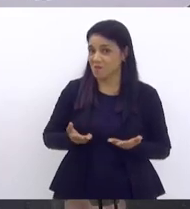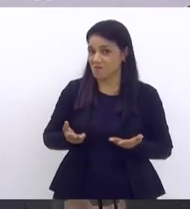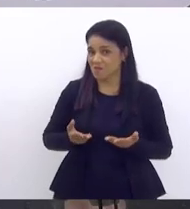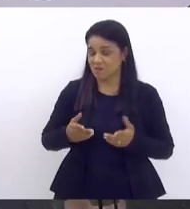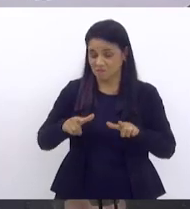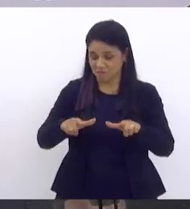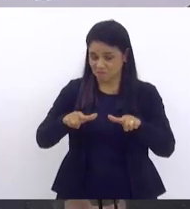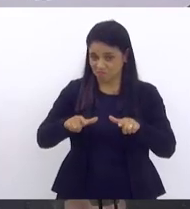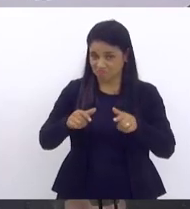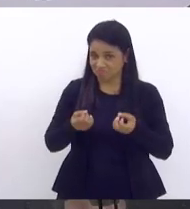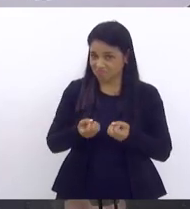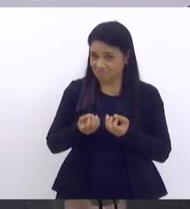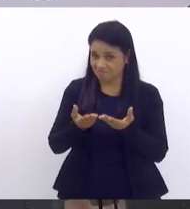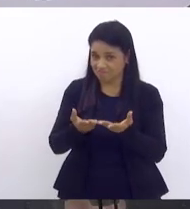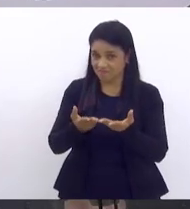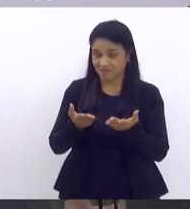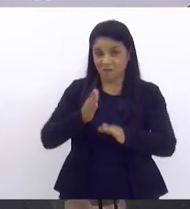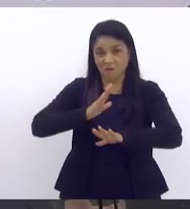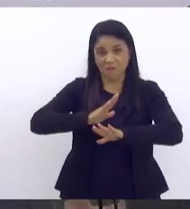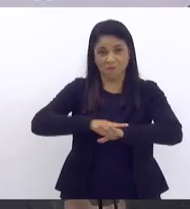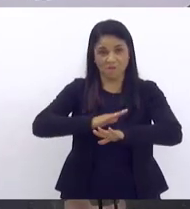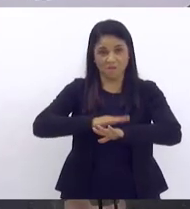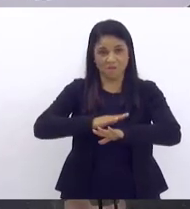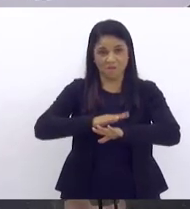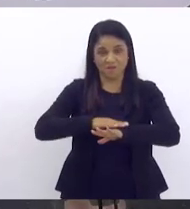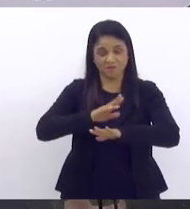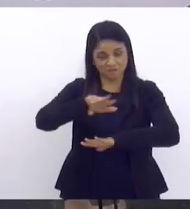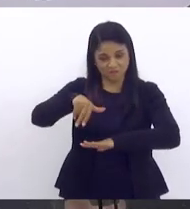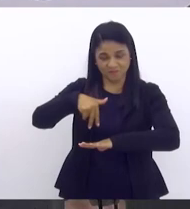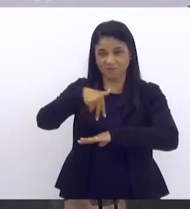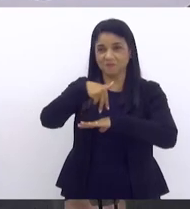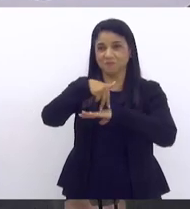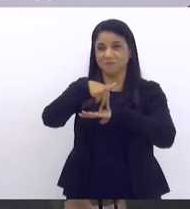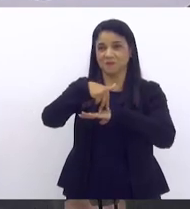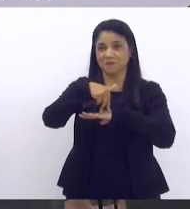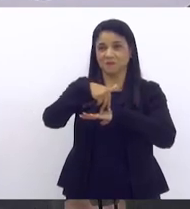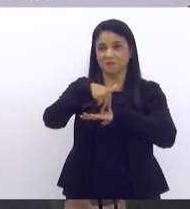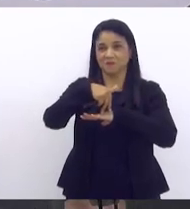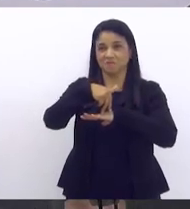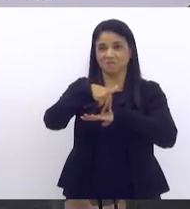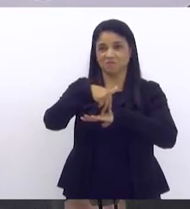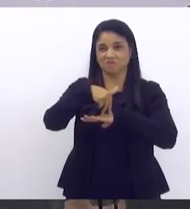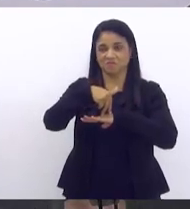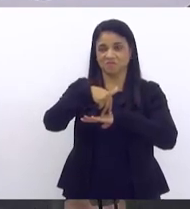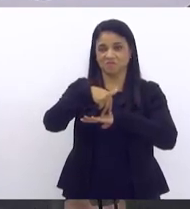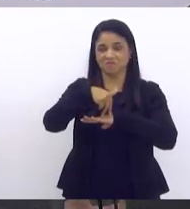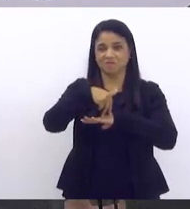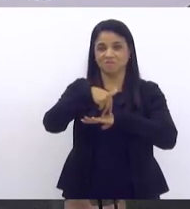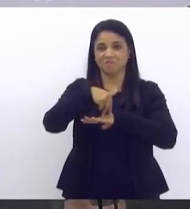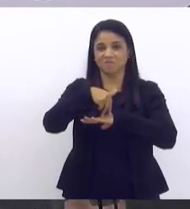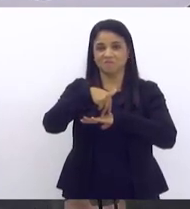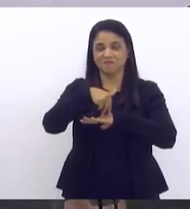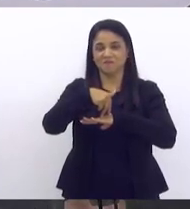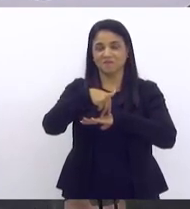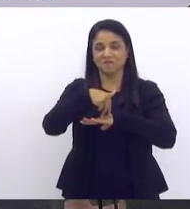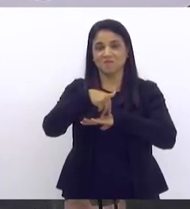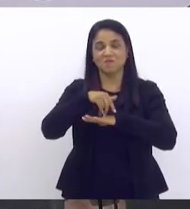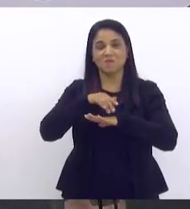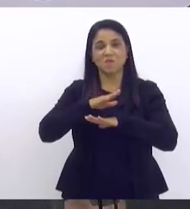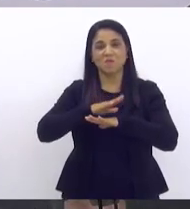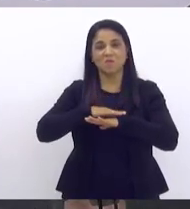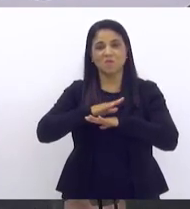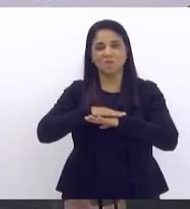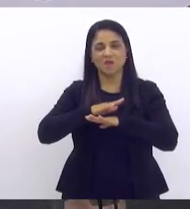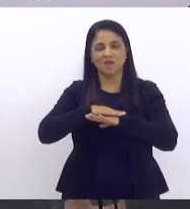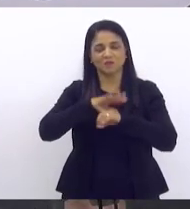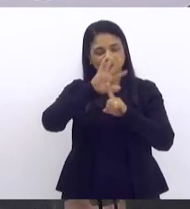moções de aplauso, chegada a hora, eu vou ficar de pé. Estou de pé, agora eu fico de pé. É chegada a hora desse momento